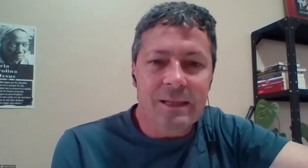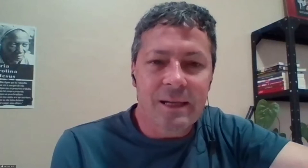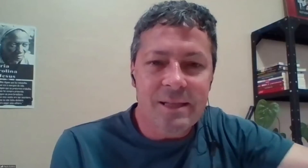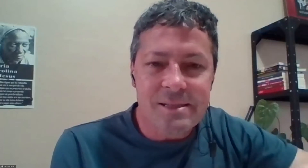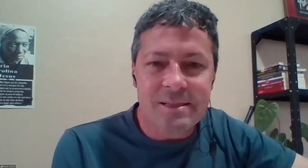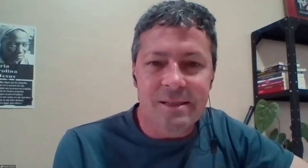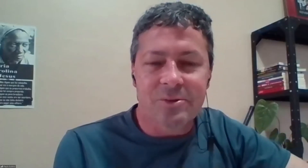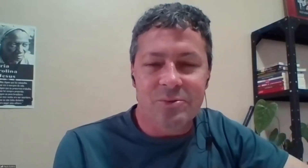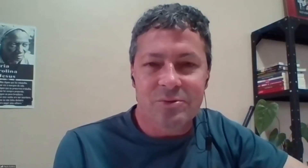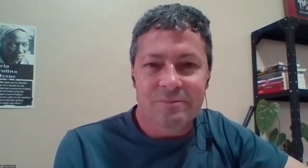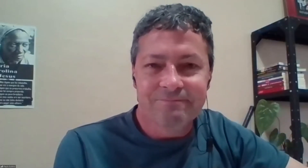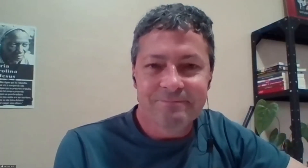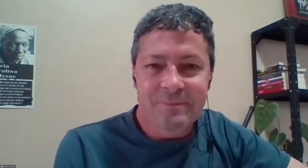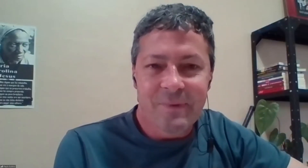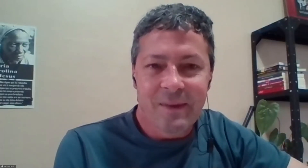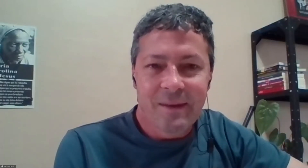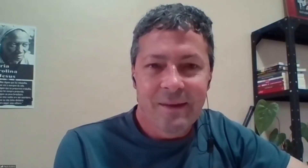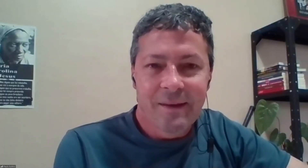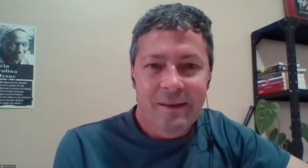de clandestinos.